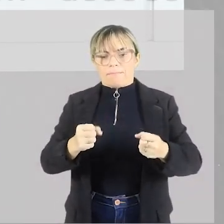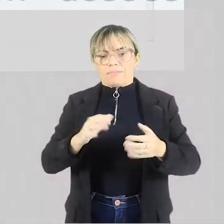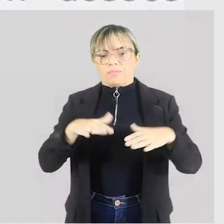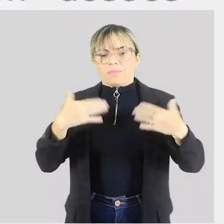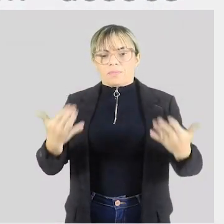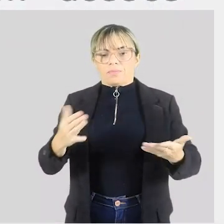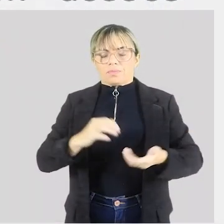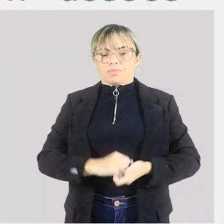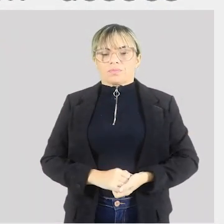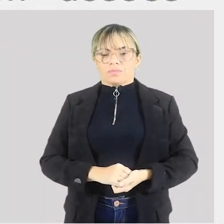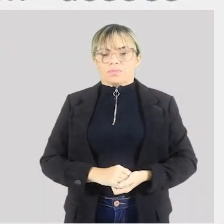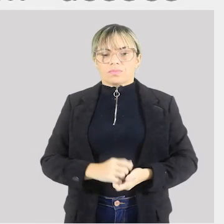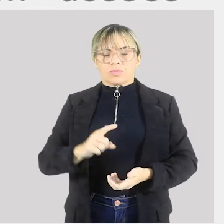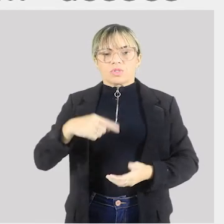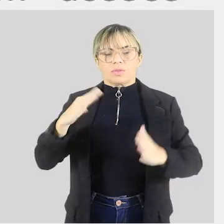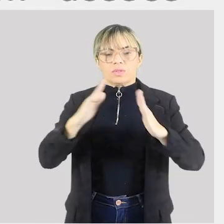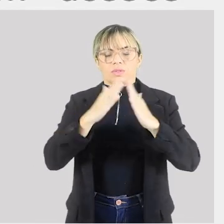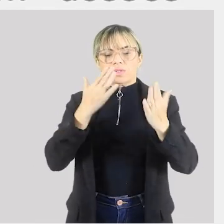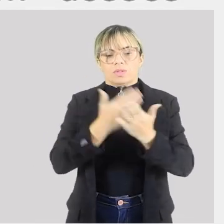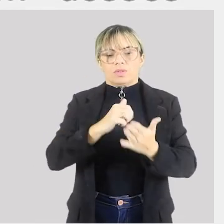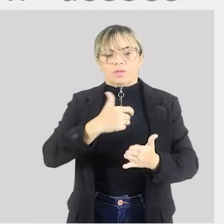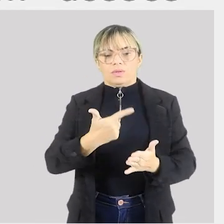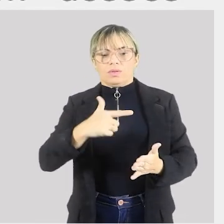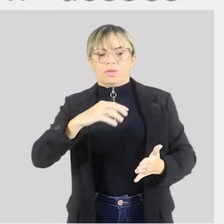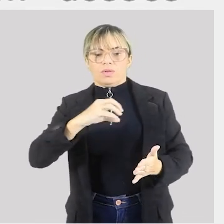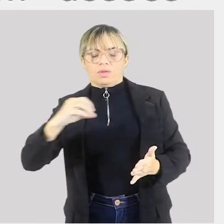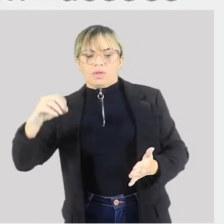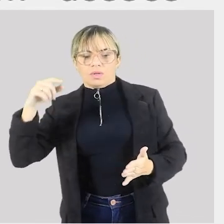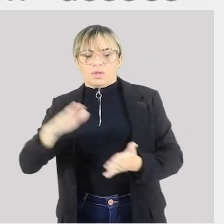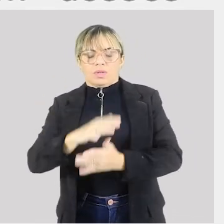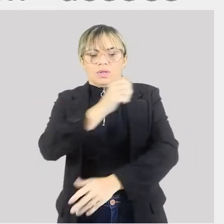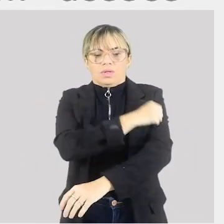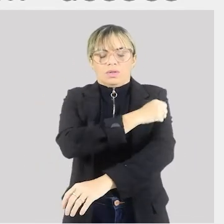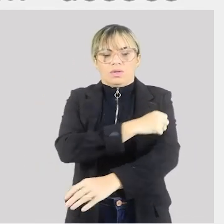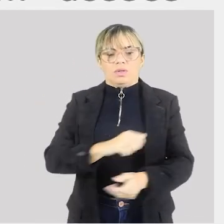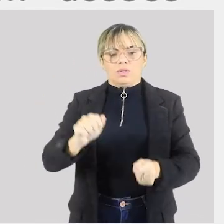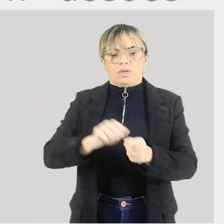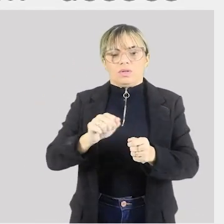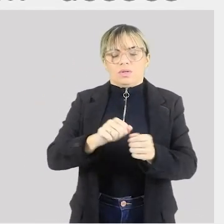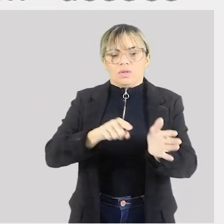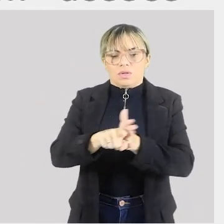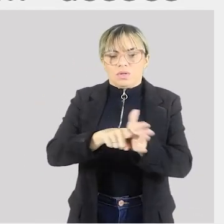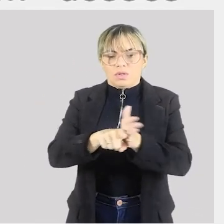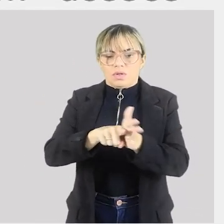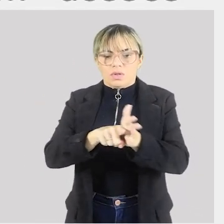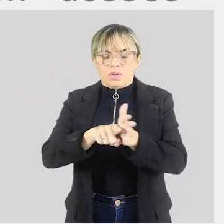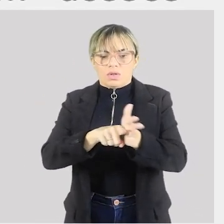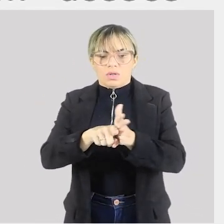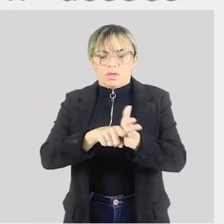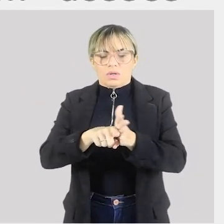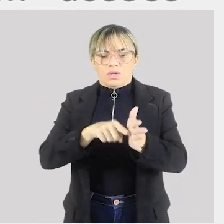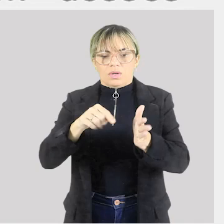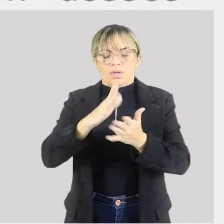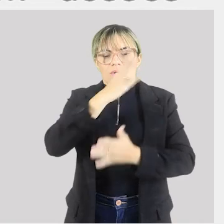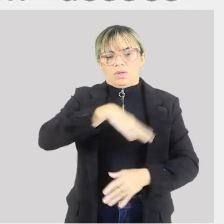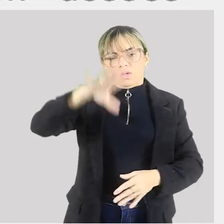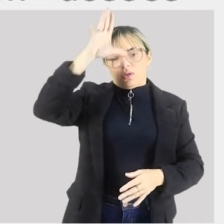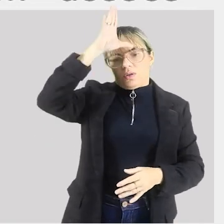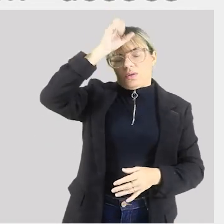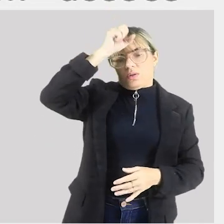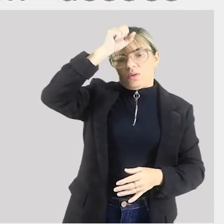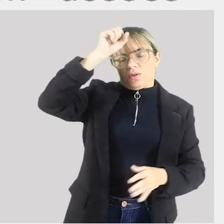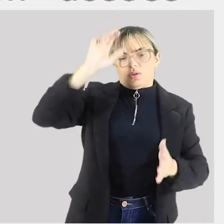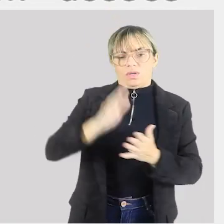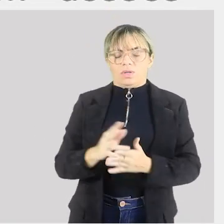questão numa escola com 1200 alunos Foi realizada uma pesquisa sobre o o conhecimento desses